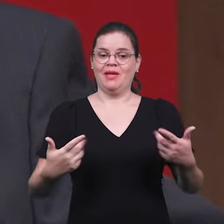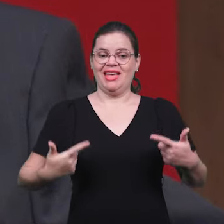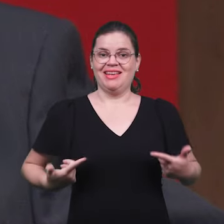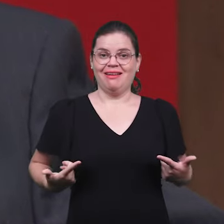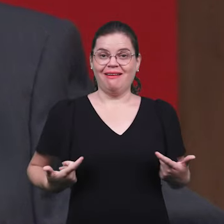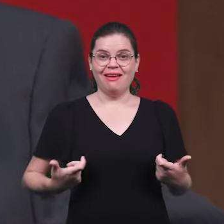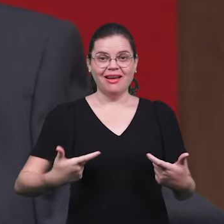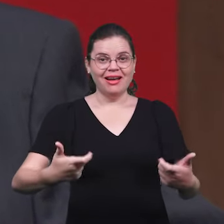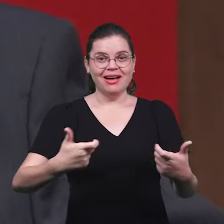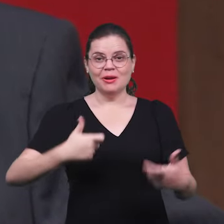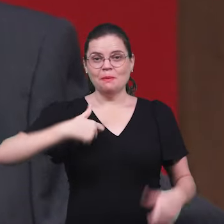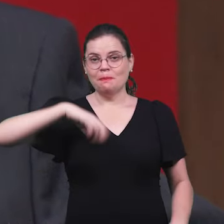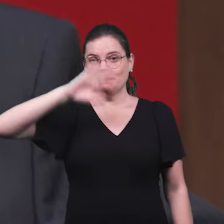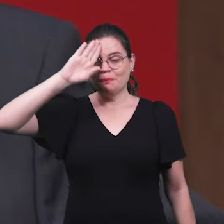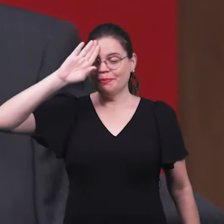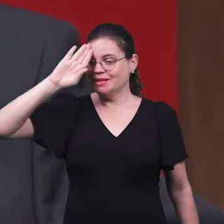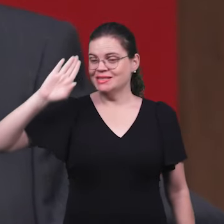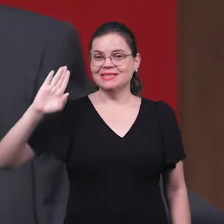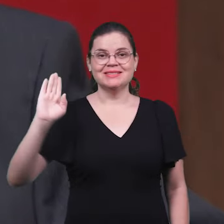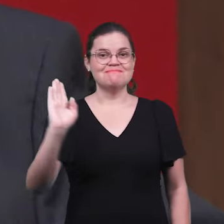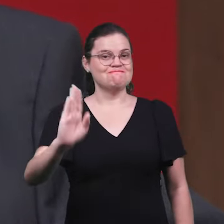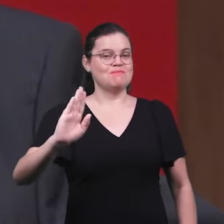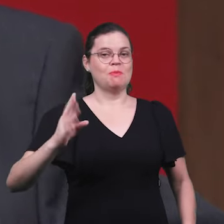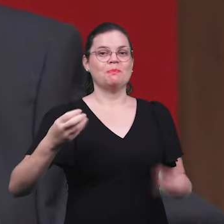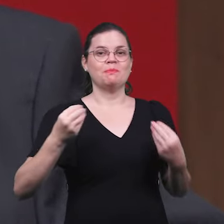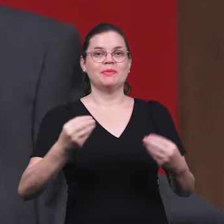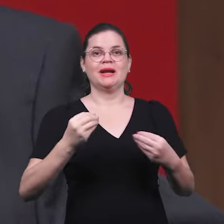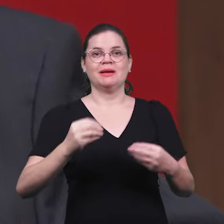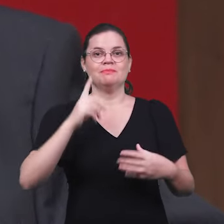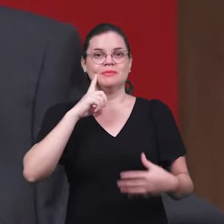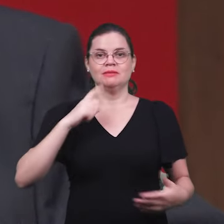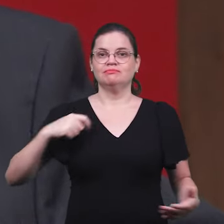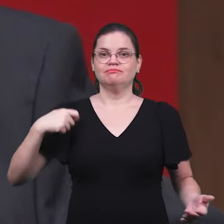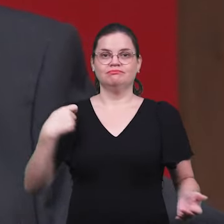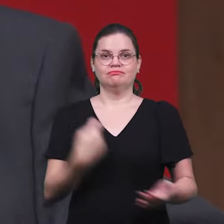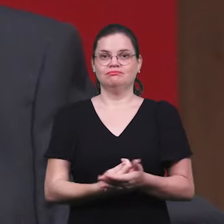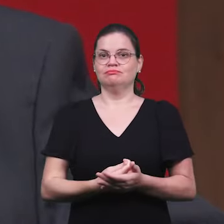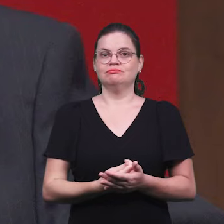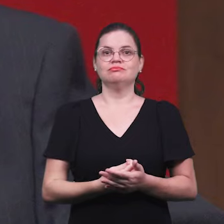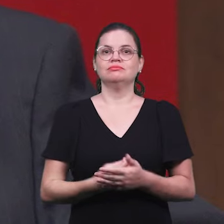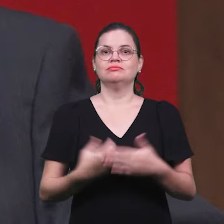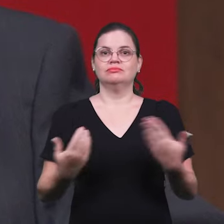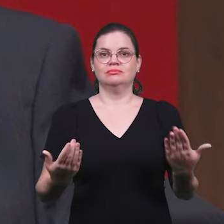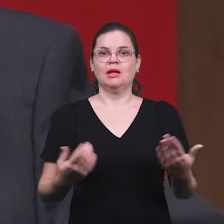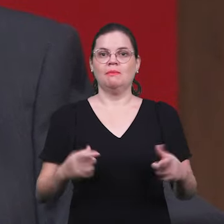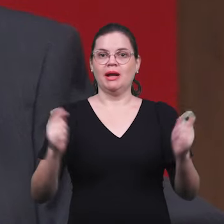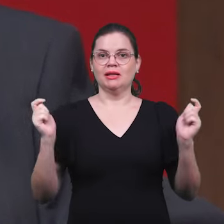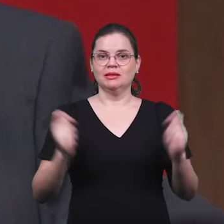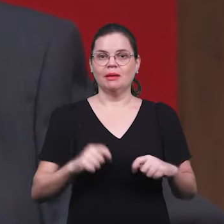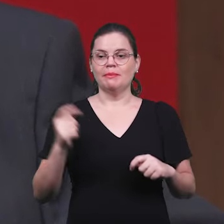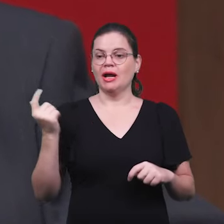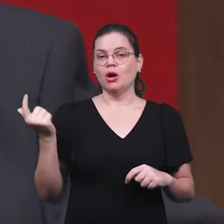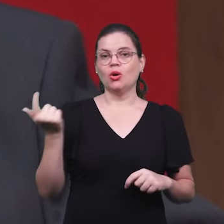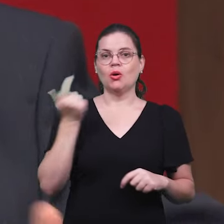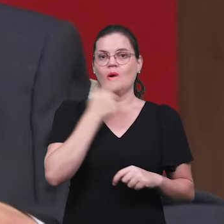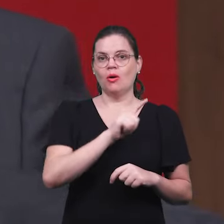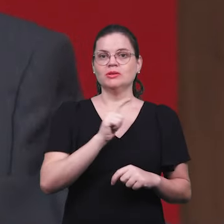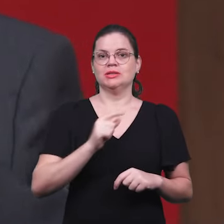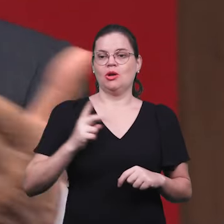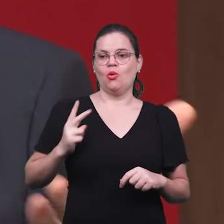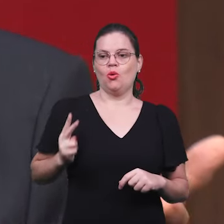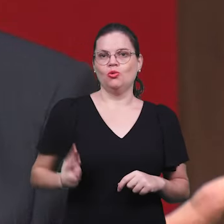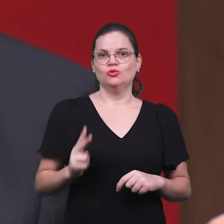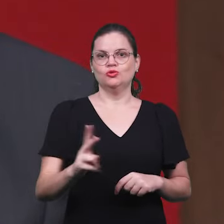principal de decisão e de geração dos imperadores, porque